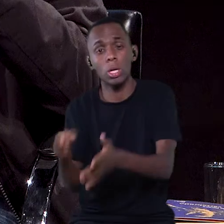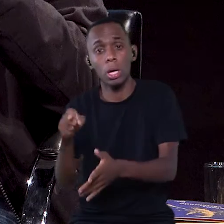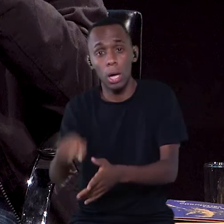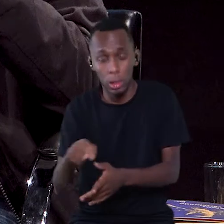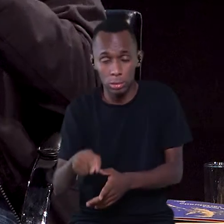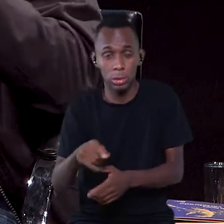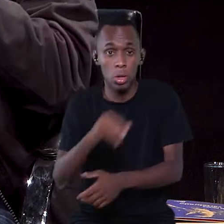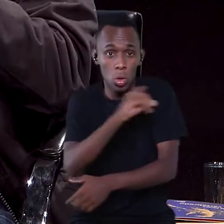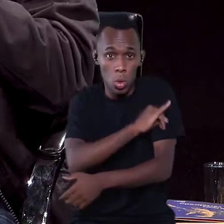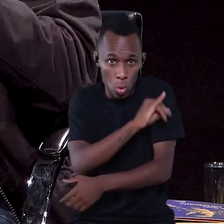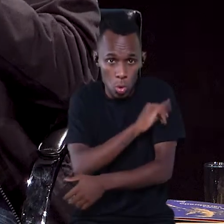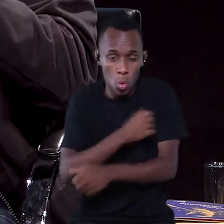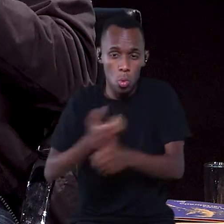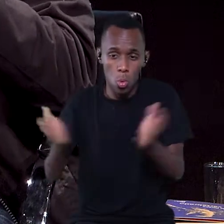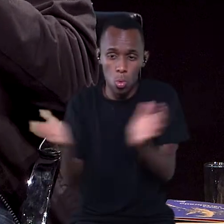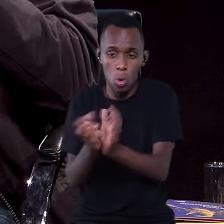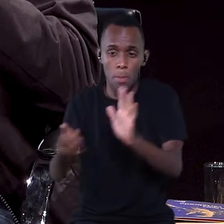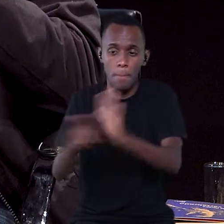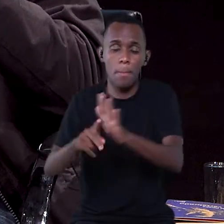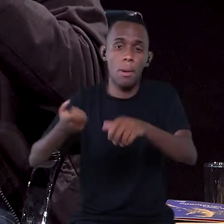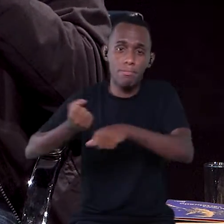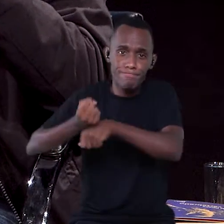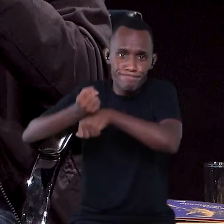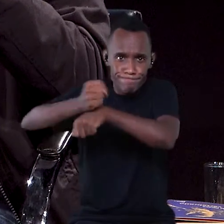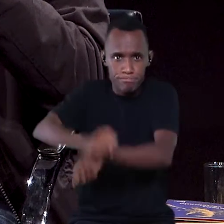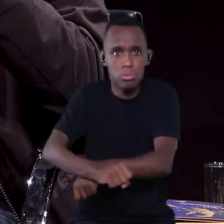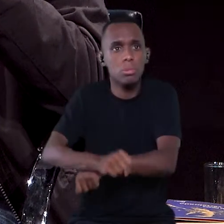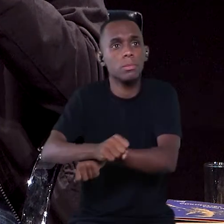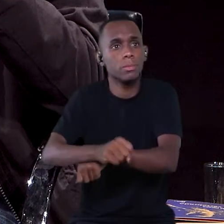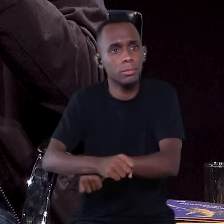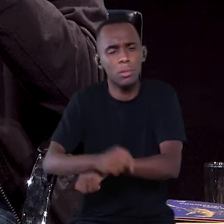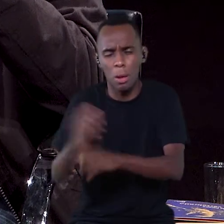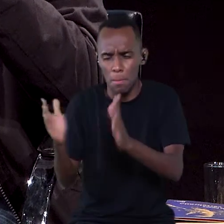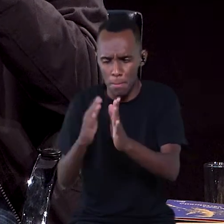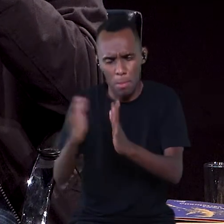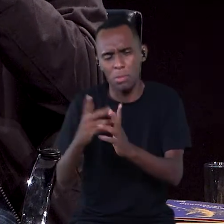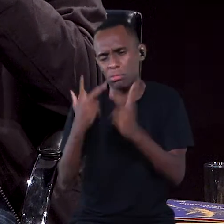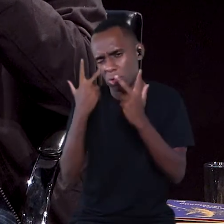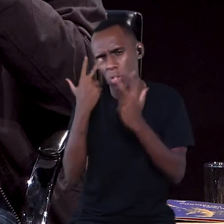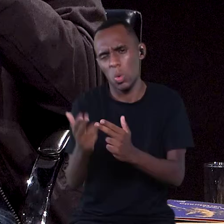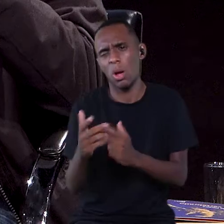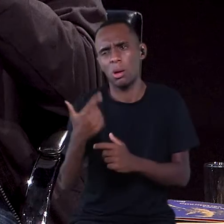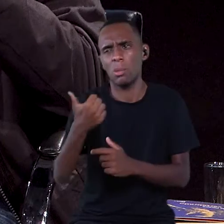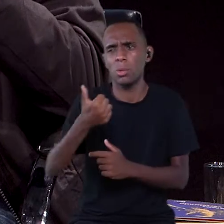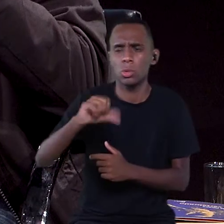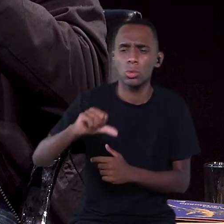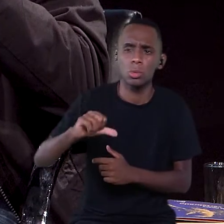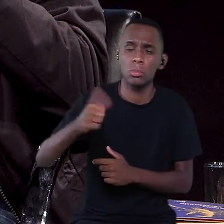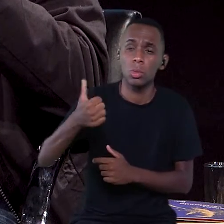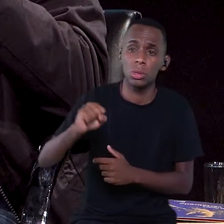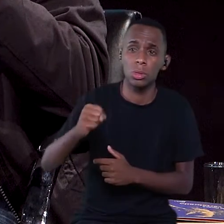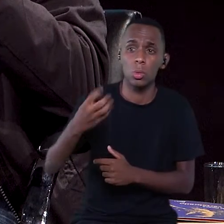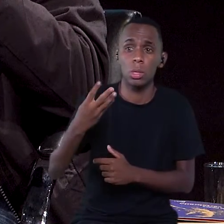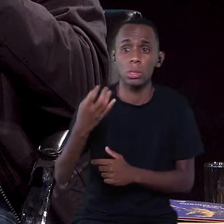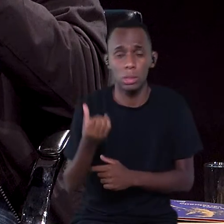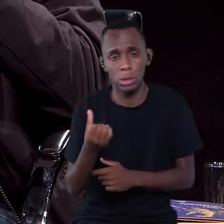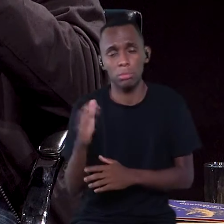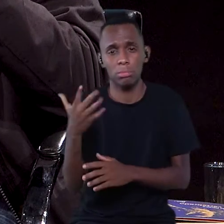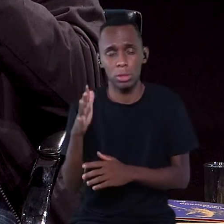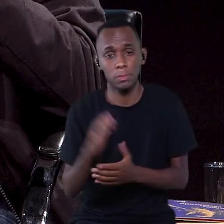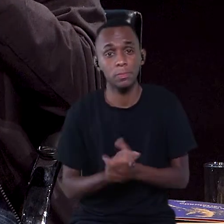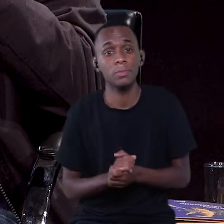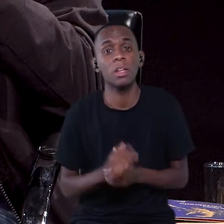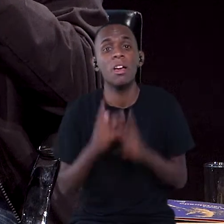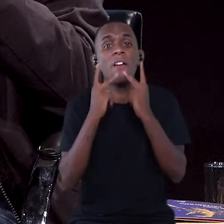Rio. Já que a gente falou do Valongo, vamos pegar essa documentação, mais ou menos da mesma época, em 1846, meados do século